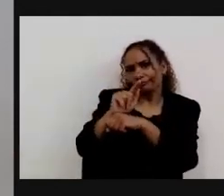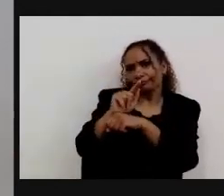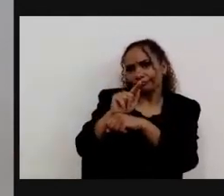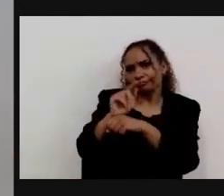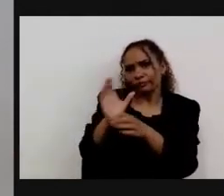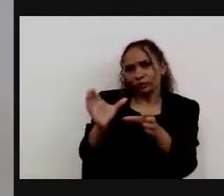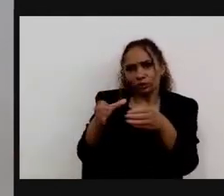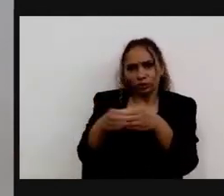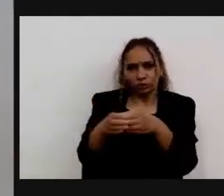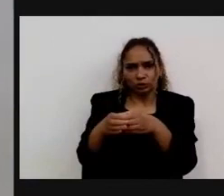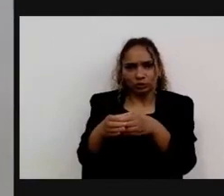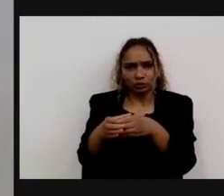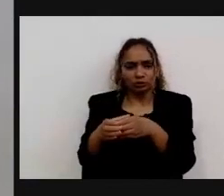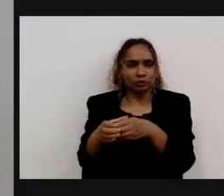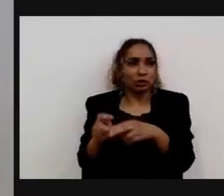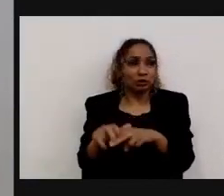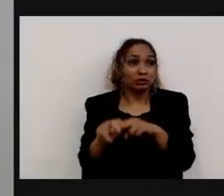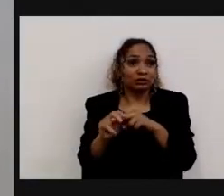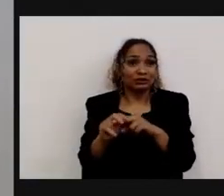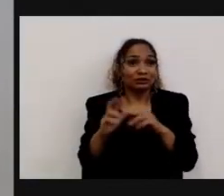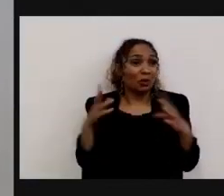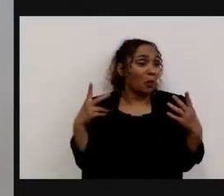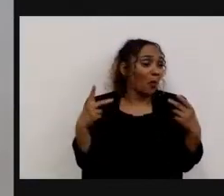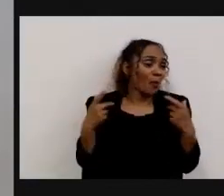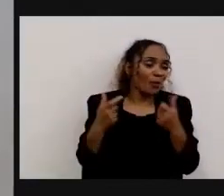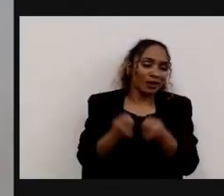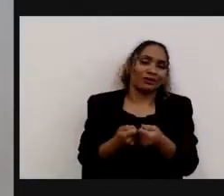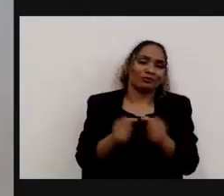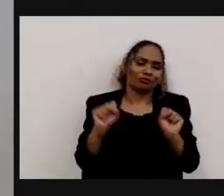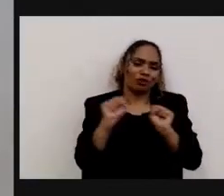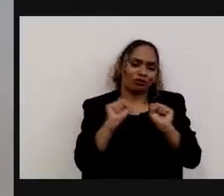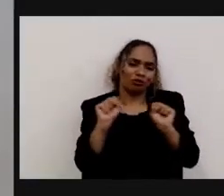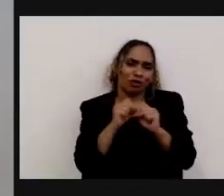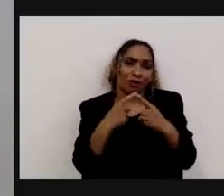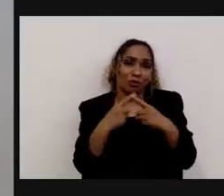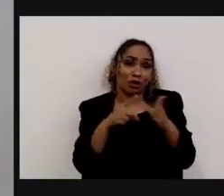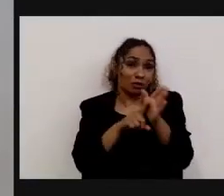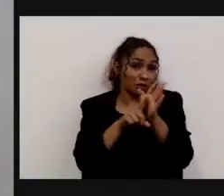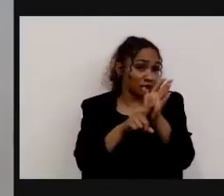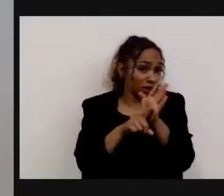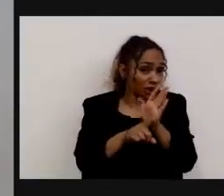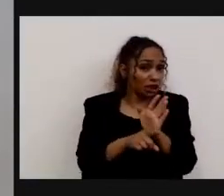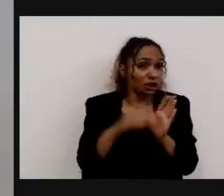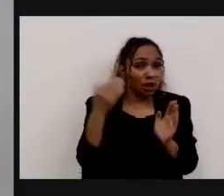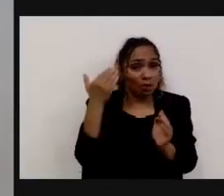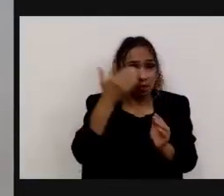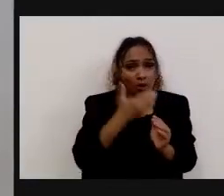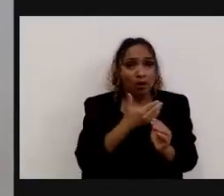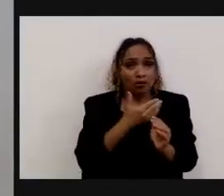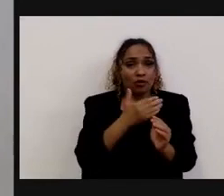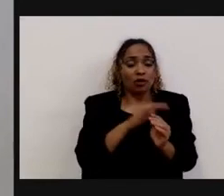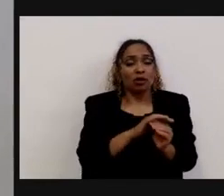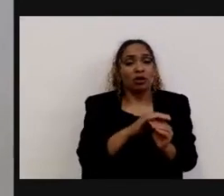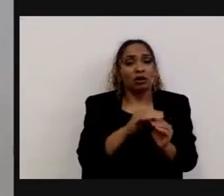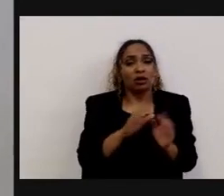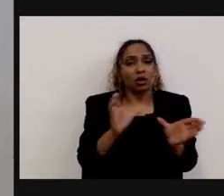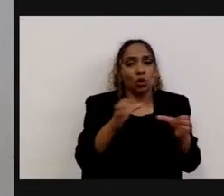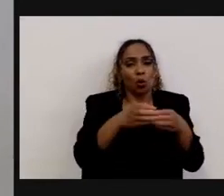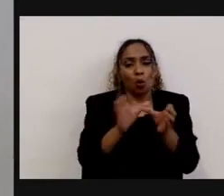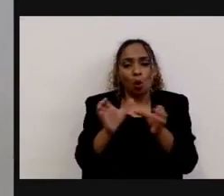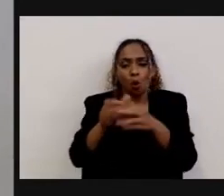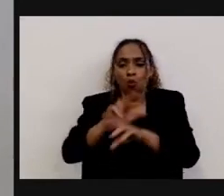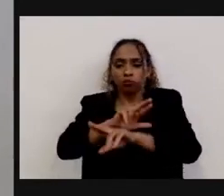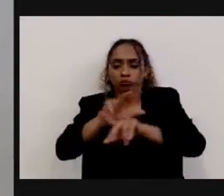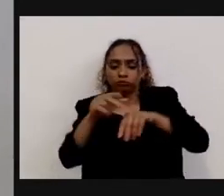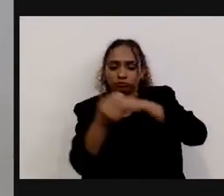mas é por isso mesmo e eu adorei porque aí pesquisa mostra o seguinte equipes diversas tem